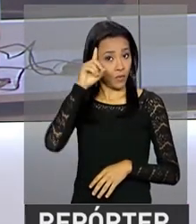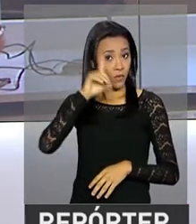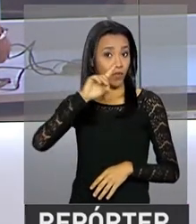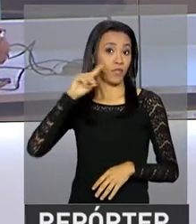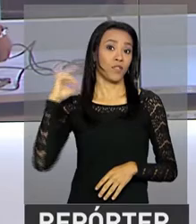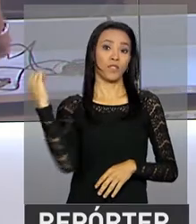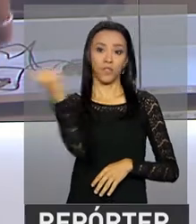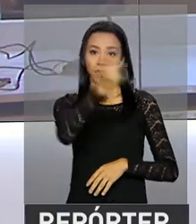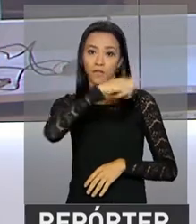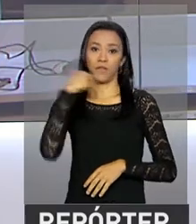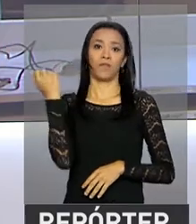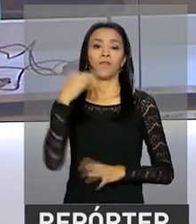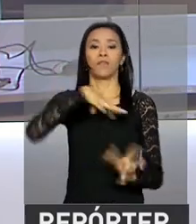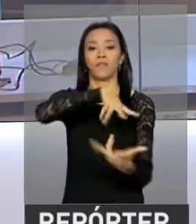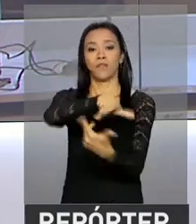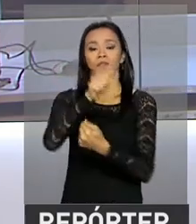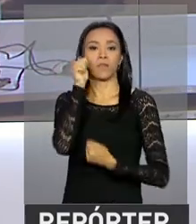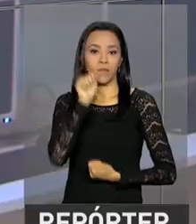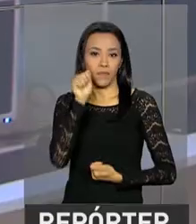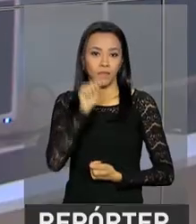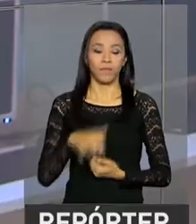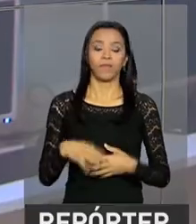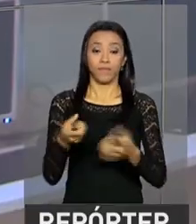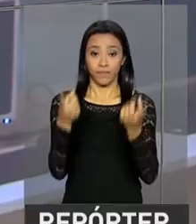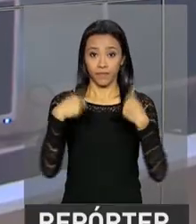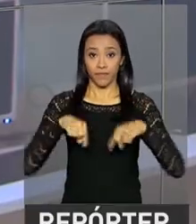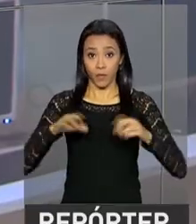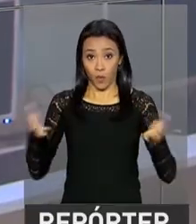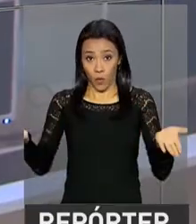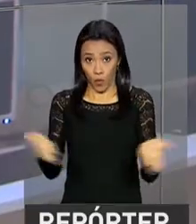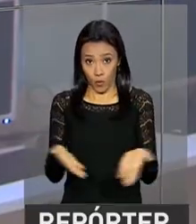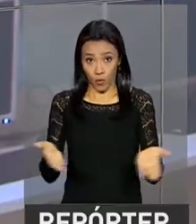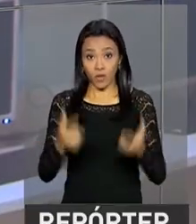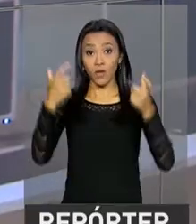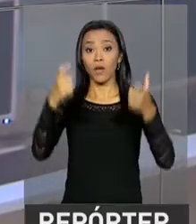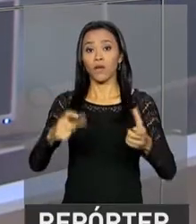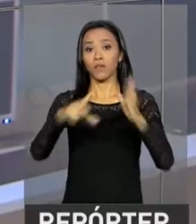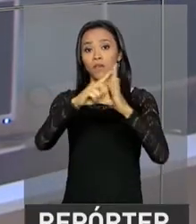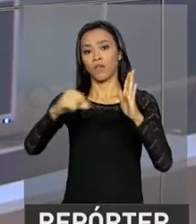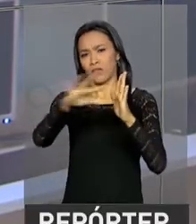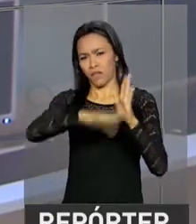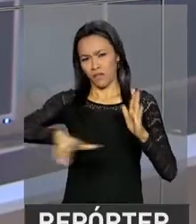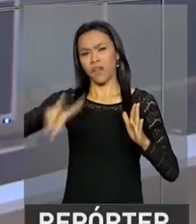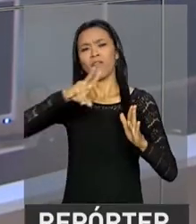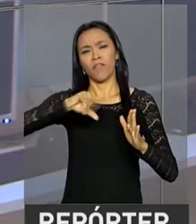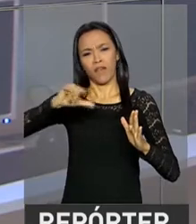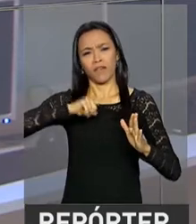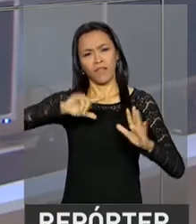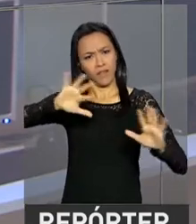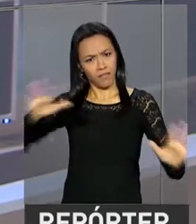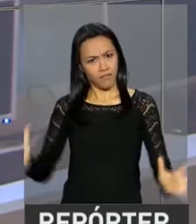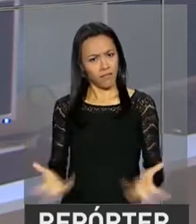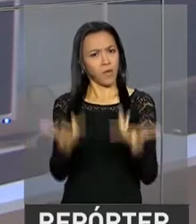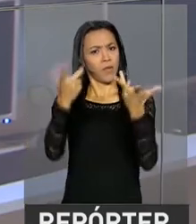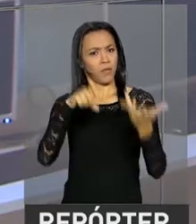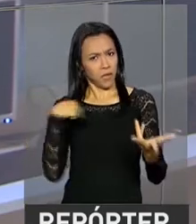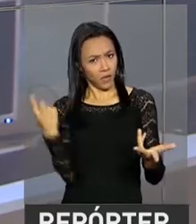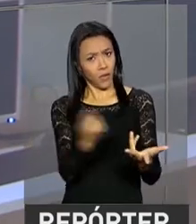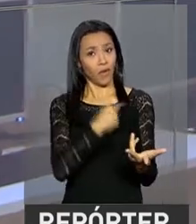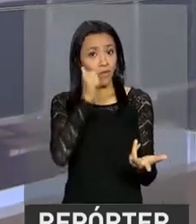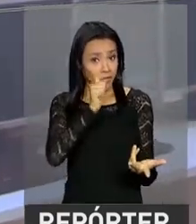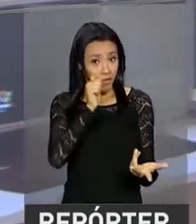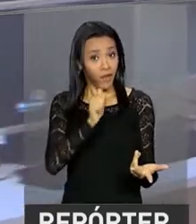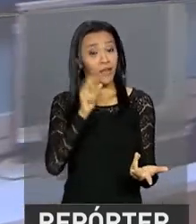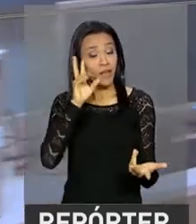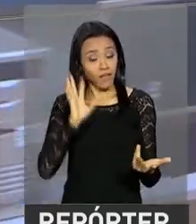março dia internacional da mulher e hoje no palácio do planalto vai ter uma comemoração para nós mulheres e é pra lá que vamos